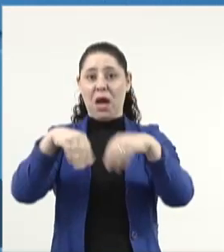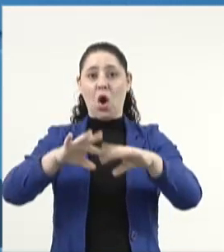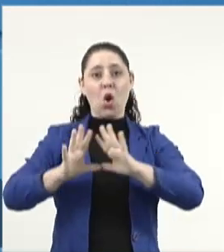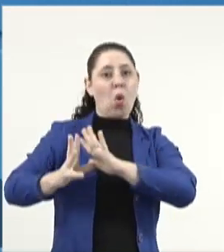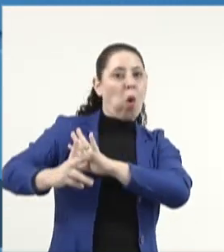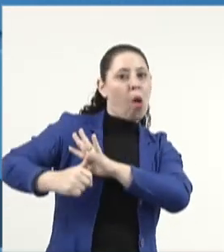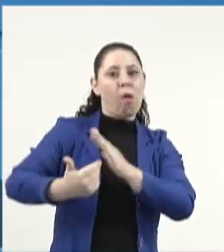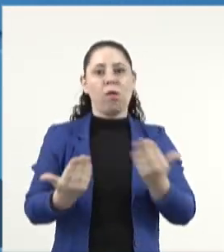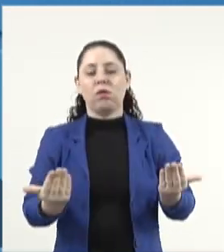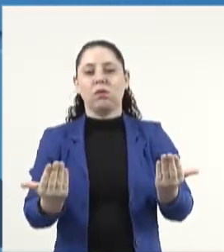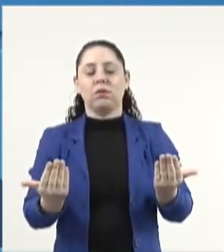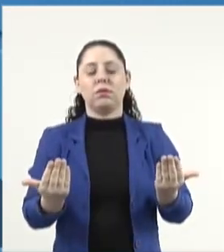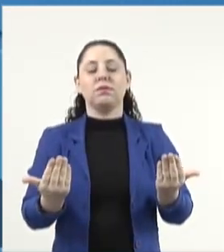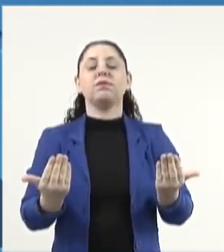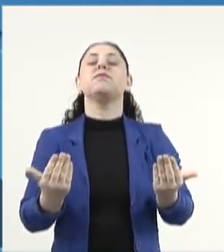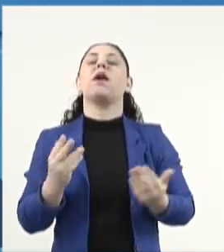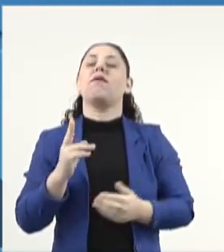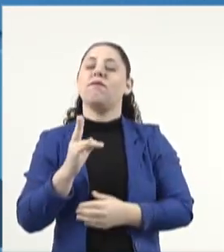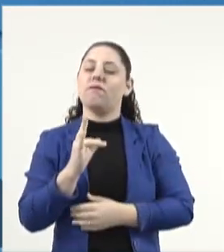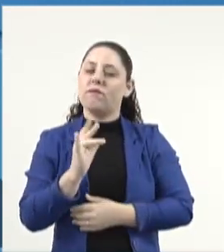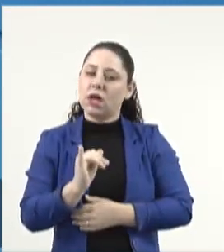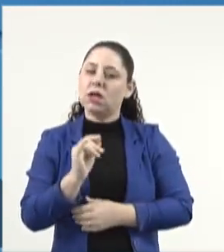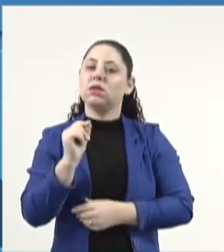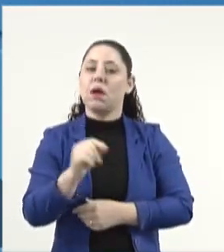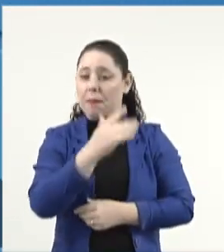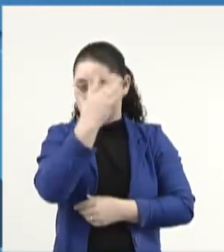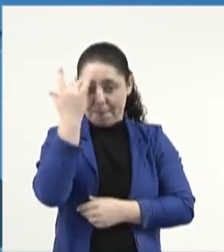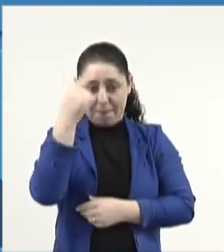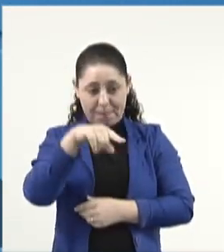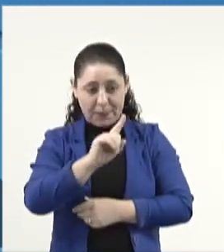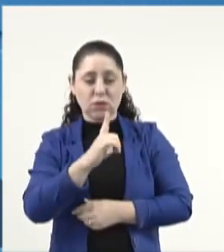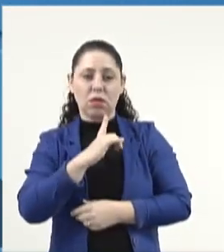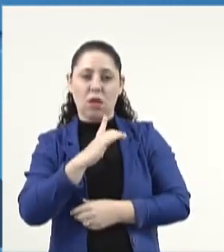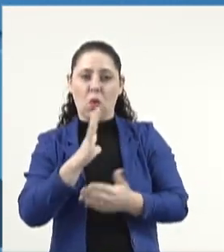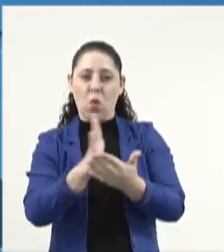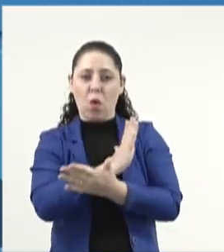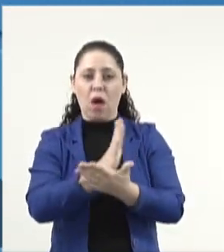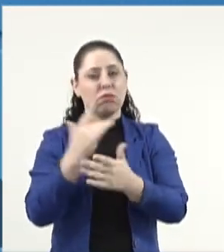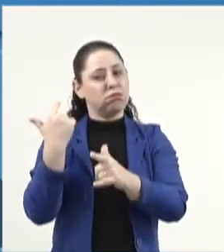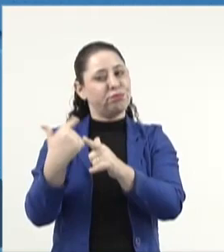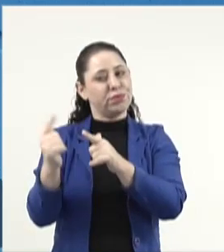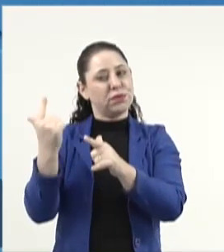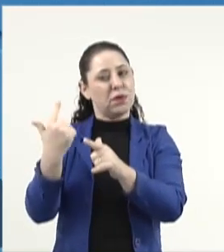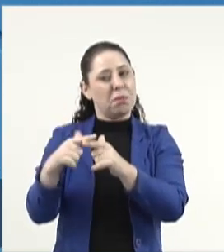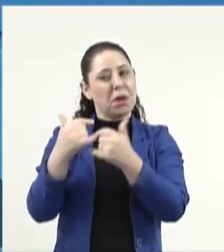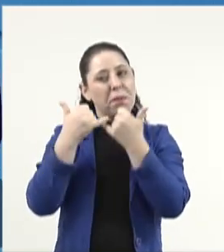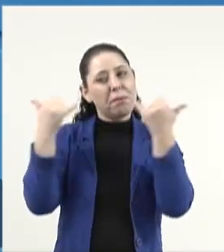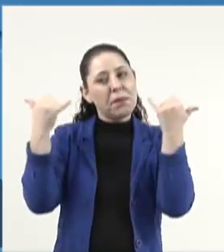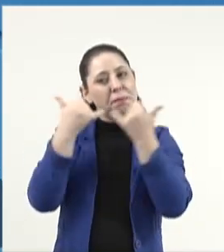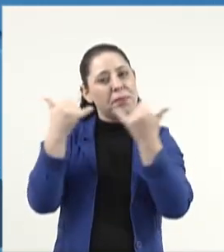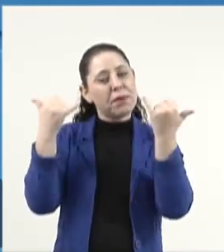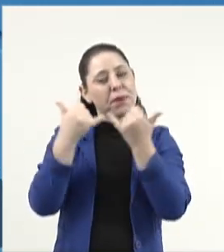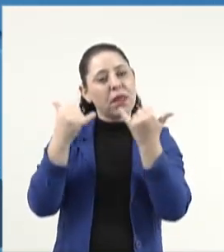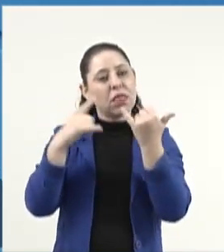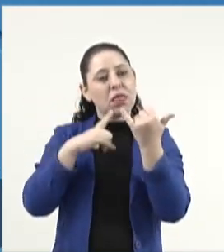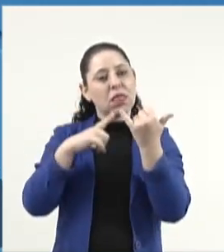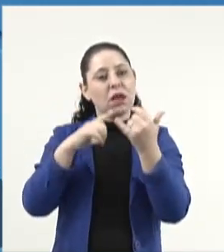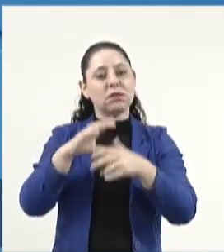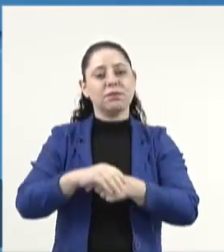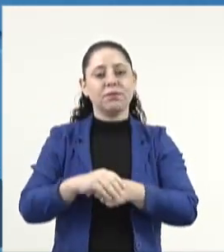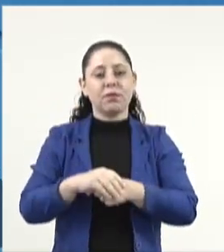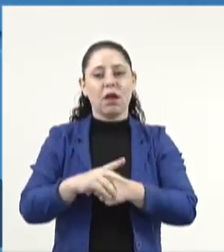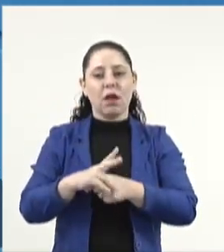roubado, furtado. E vai uma pessoa ter qualquer tipo de problema na energia elétrica e receber